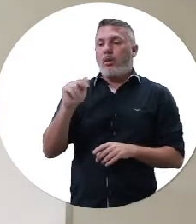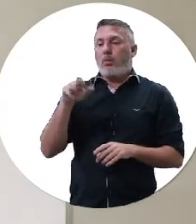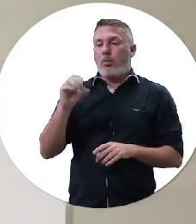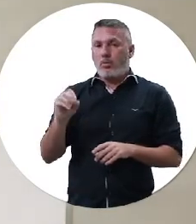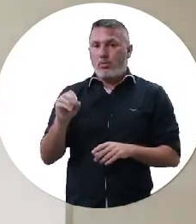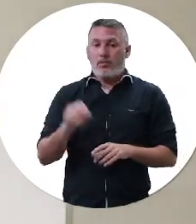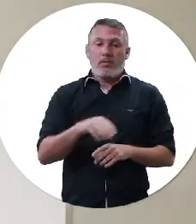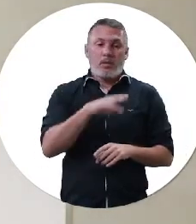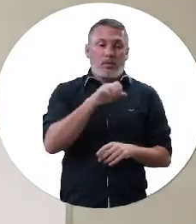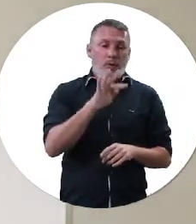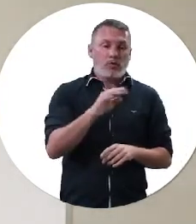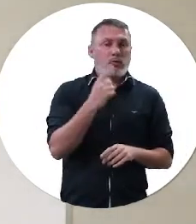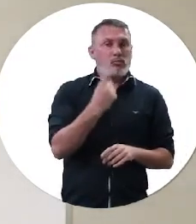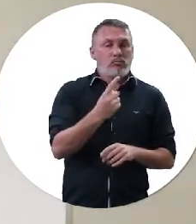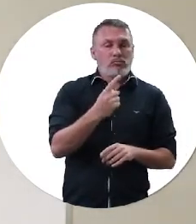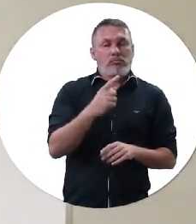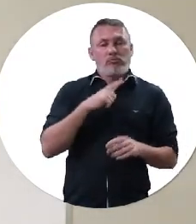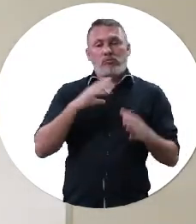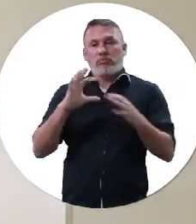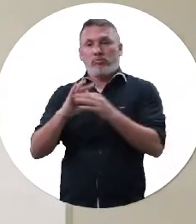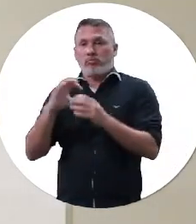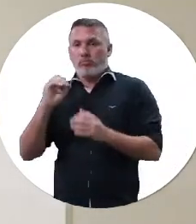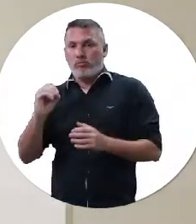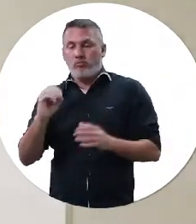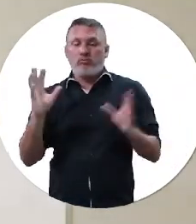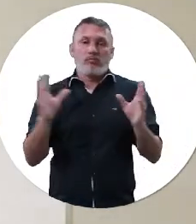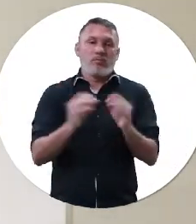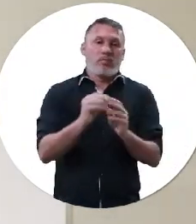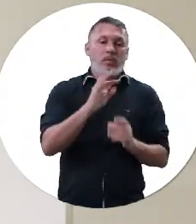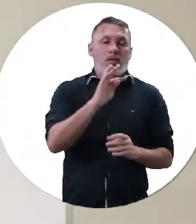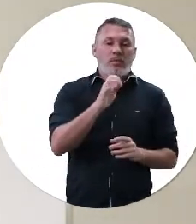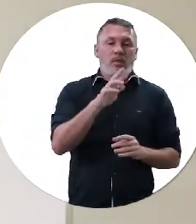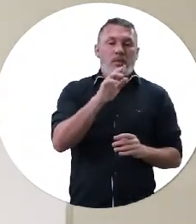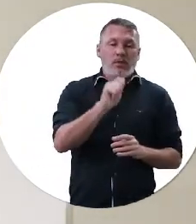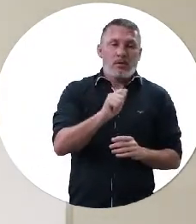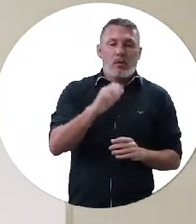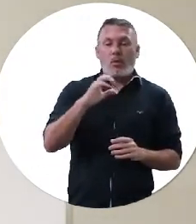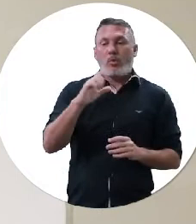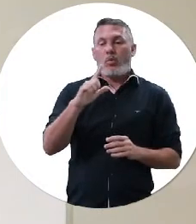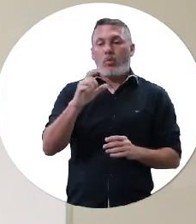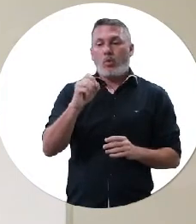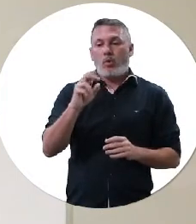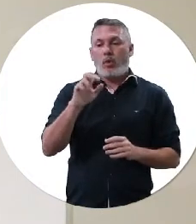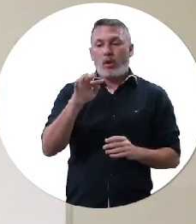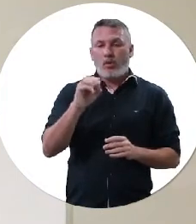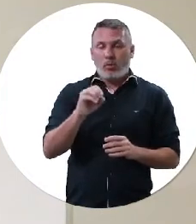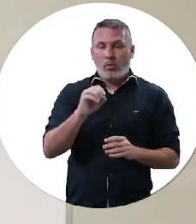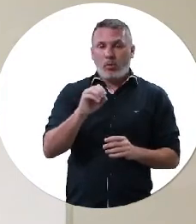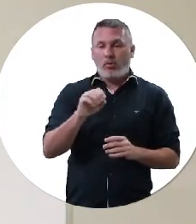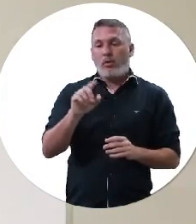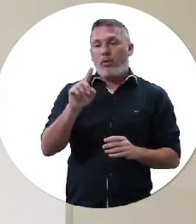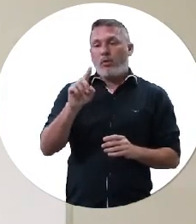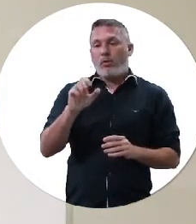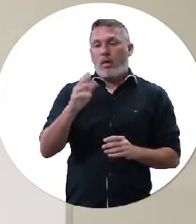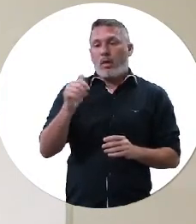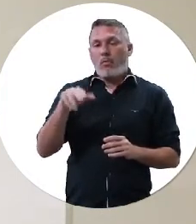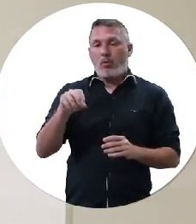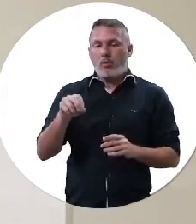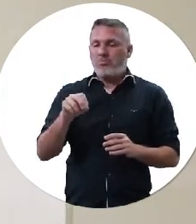terminação de hidrocarboneto O. Tetraclorometano ou tetracloreto de carbono. Qualquer uma das duas nomenclaturas está